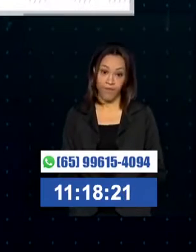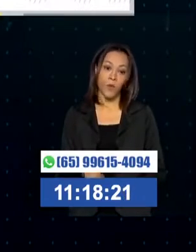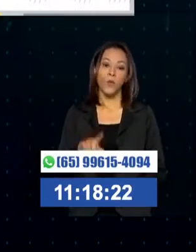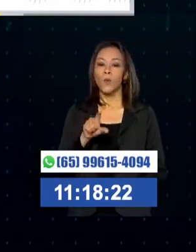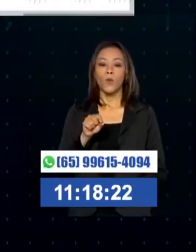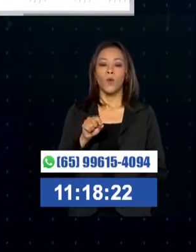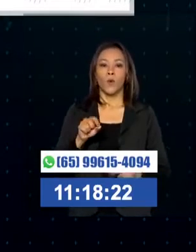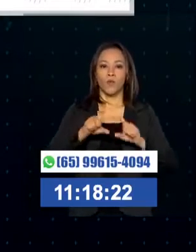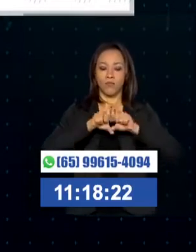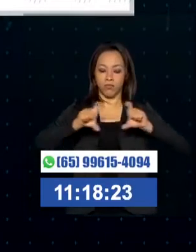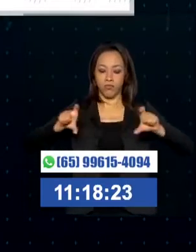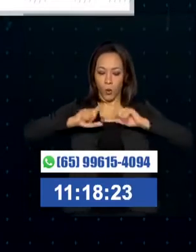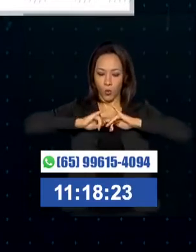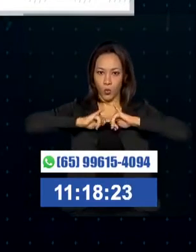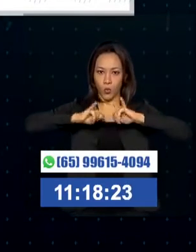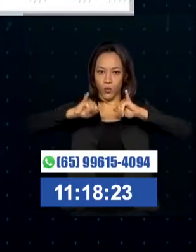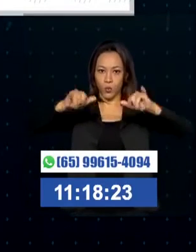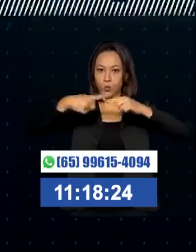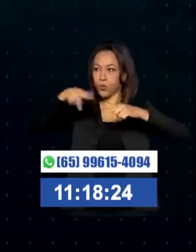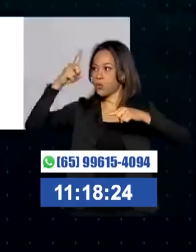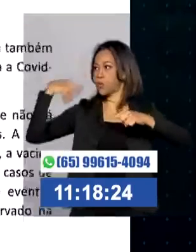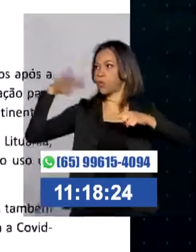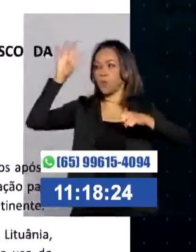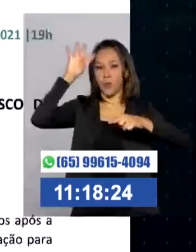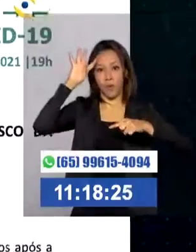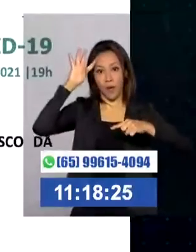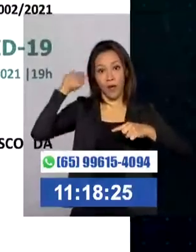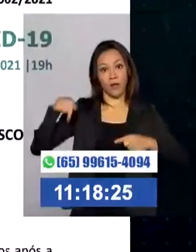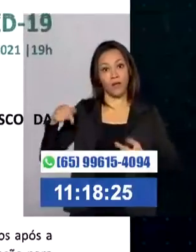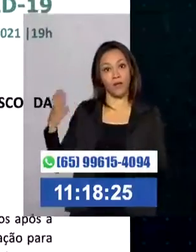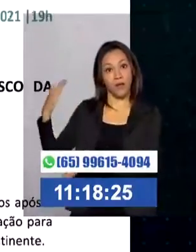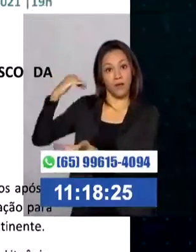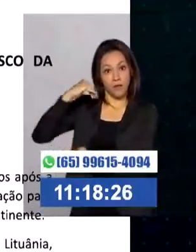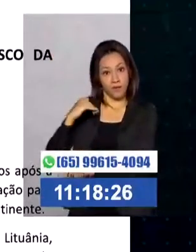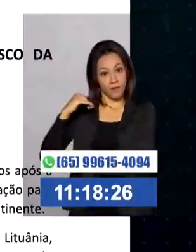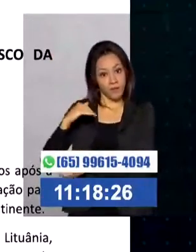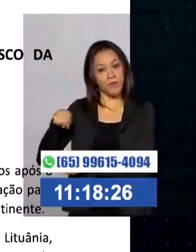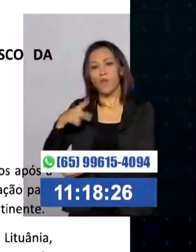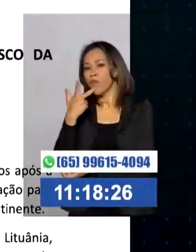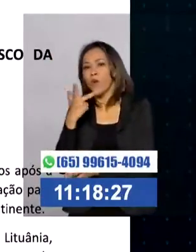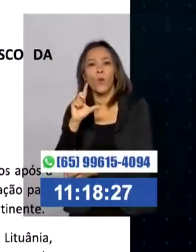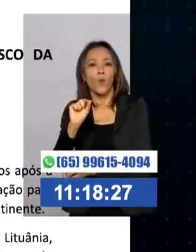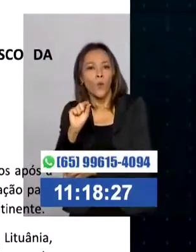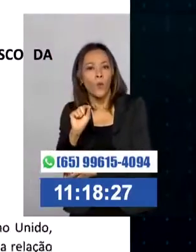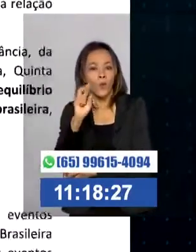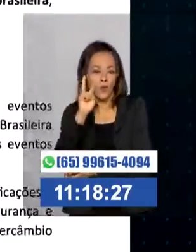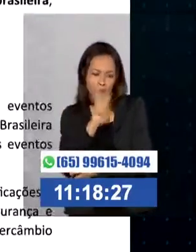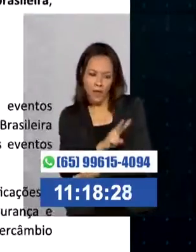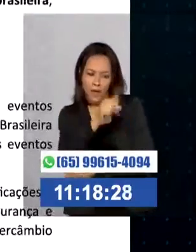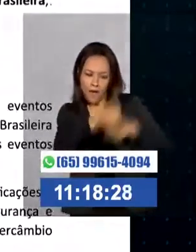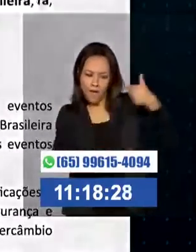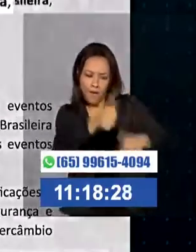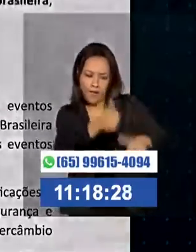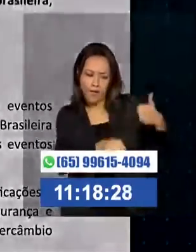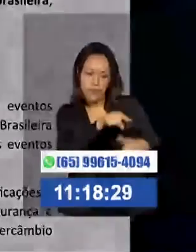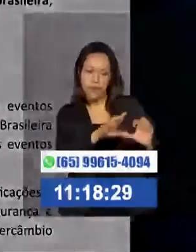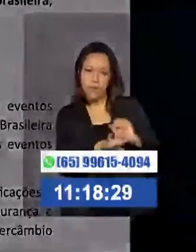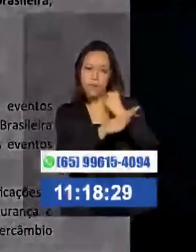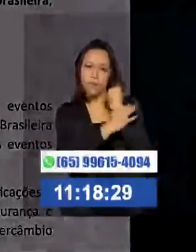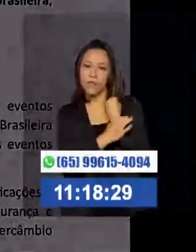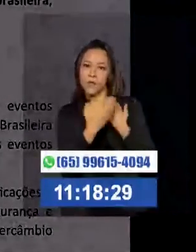Comunicado atualizado nesta quarta-feira, a Agência Nacional de Vigilância Sanitária afirma que a avaliação da segurança da vacina